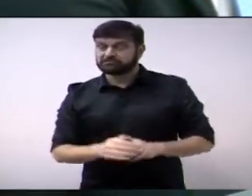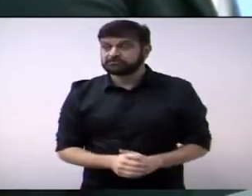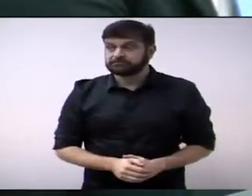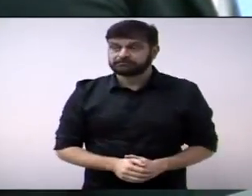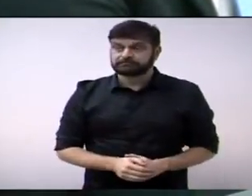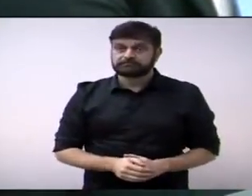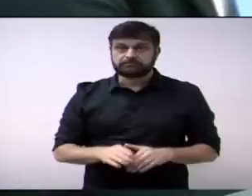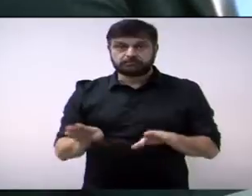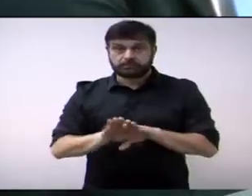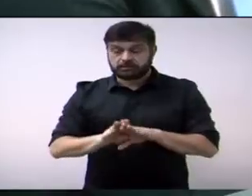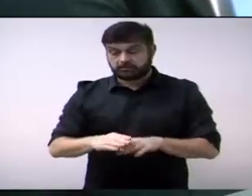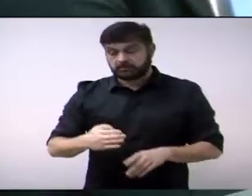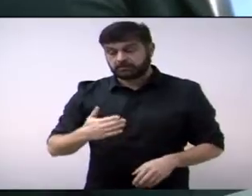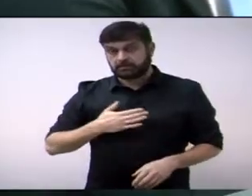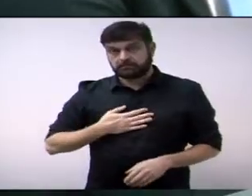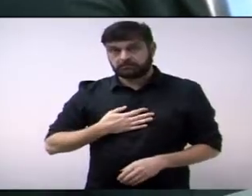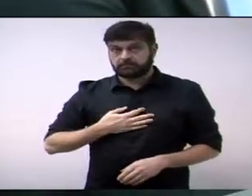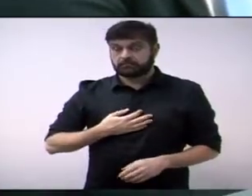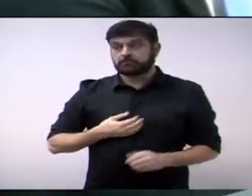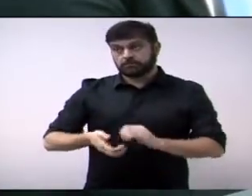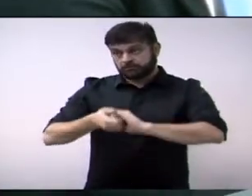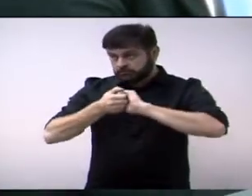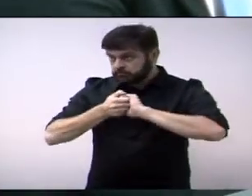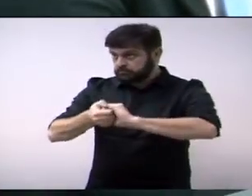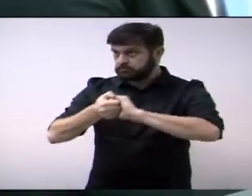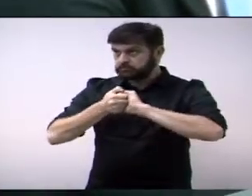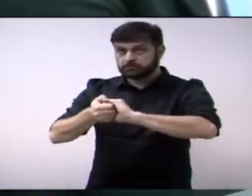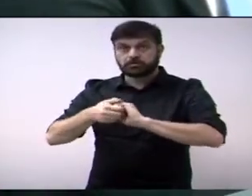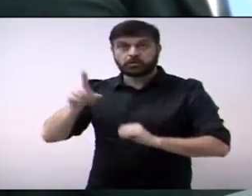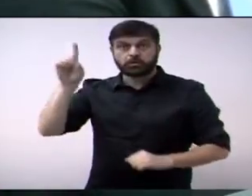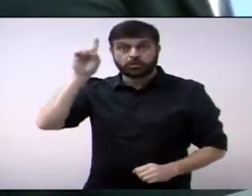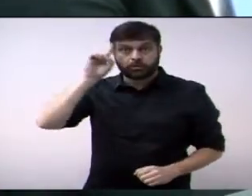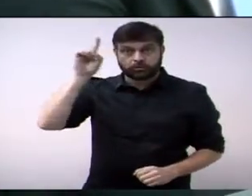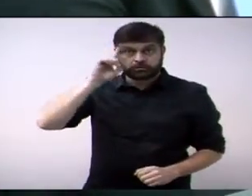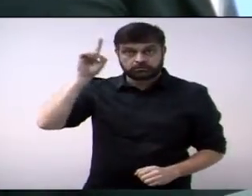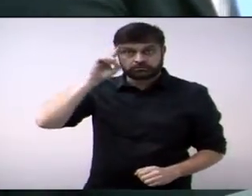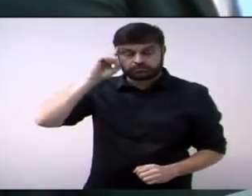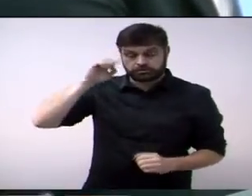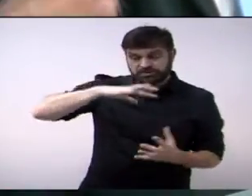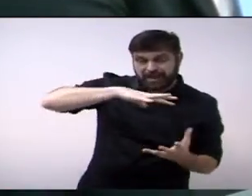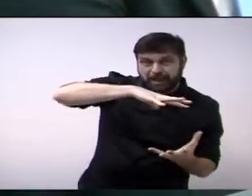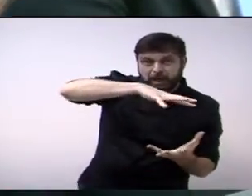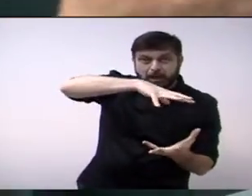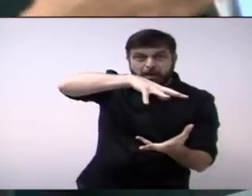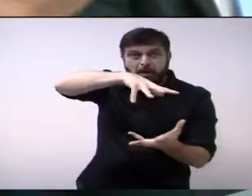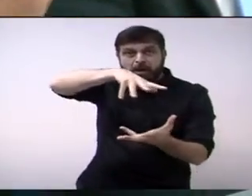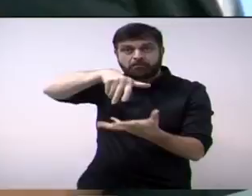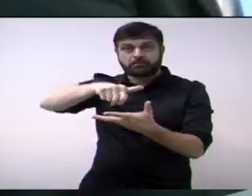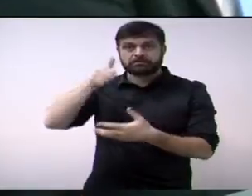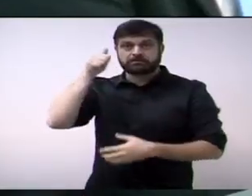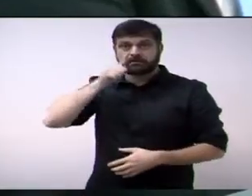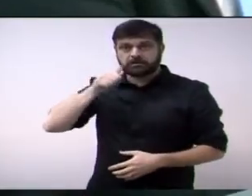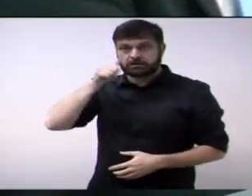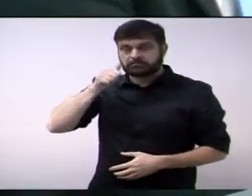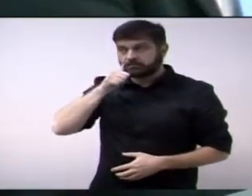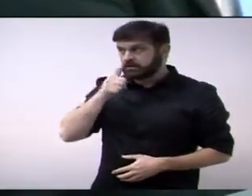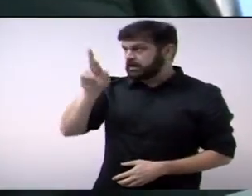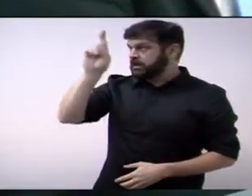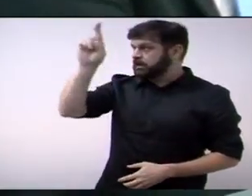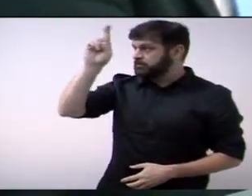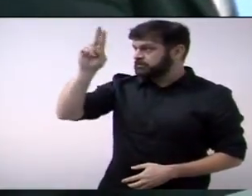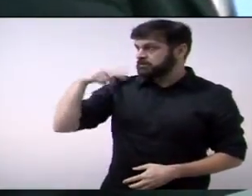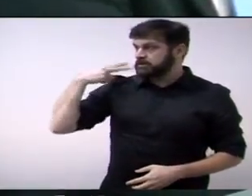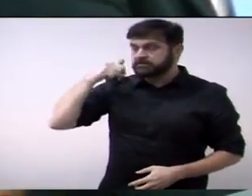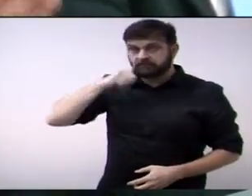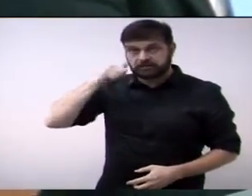deixo aqui, já me adiantando, os cumprimentos ao Dia Internacional das Mulheres, em nome da minha amiga Fábia